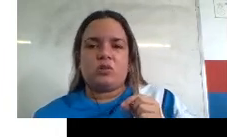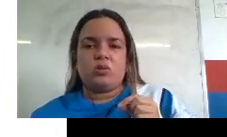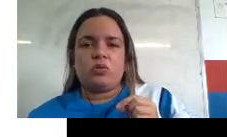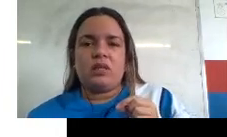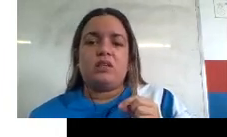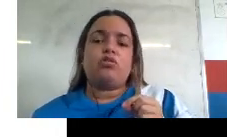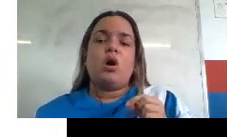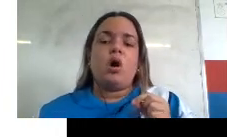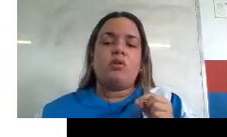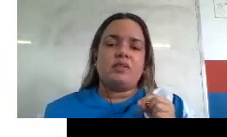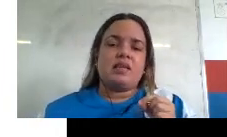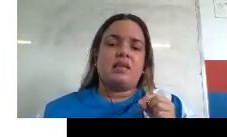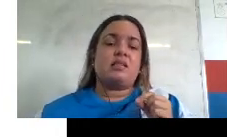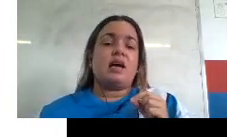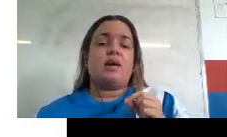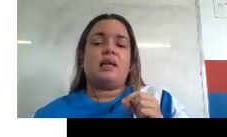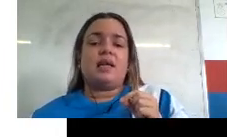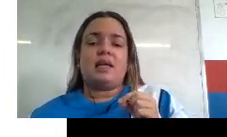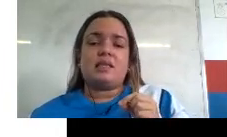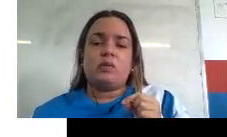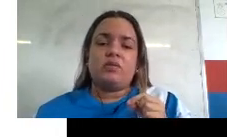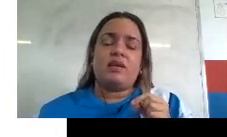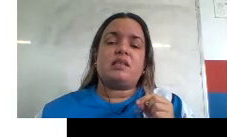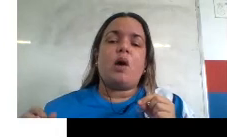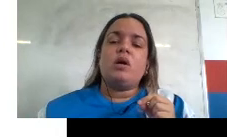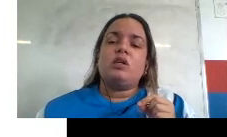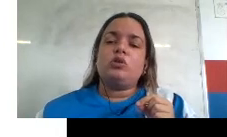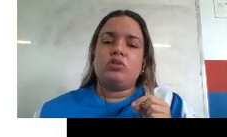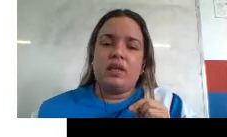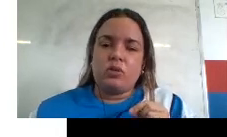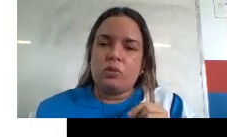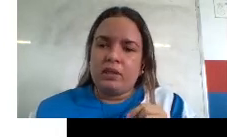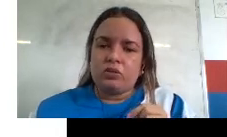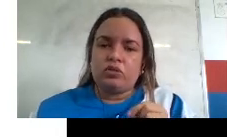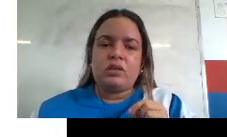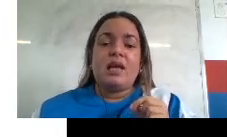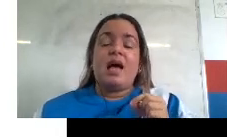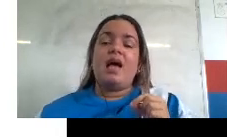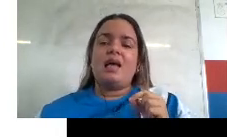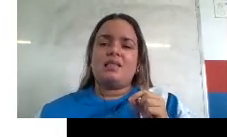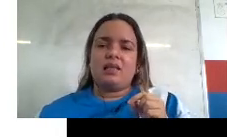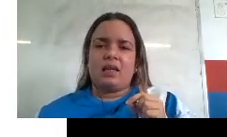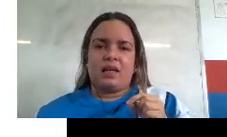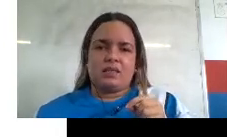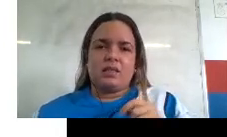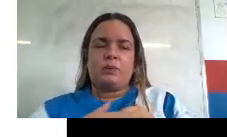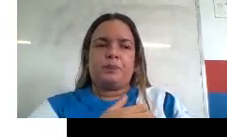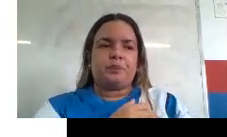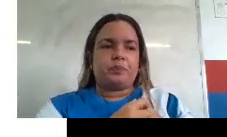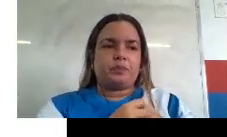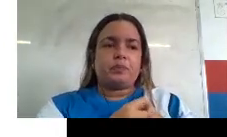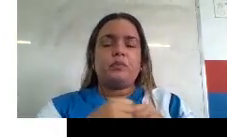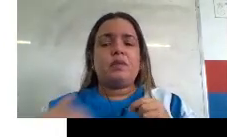as Nações Unidas oficializaram a Declaração Universal dos Direitos Humanos. Essa